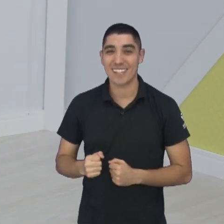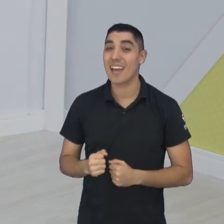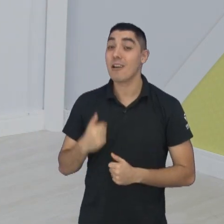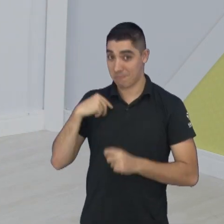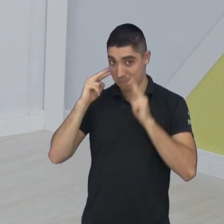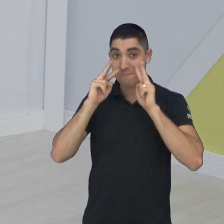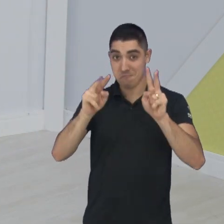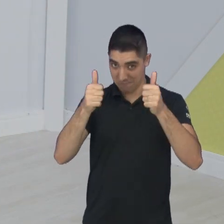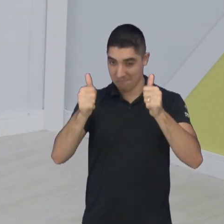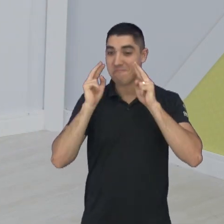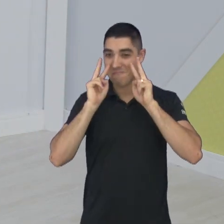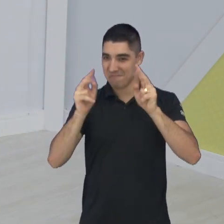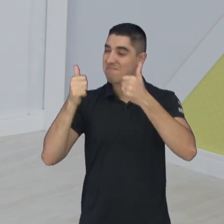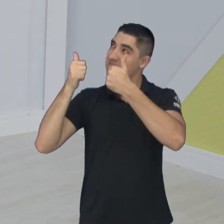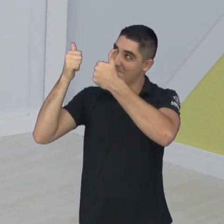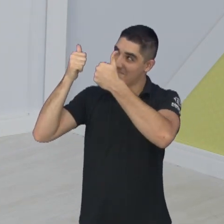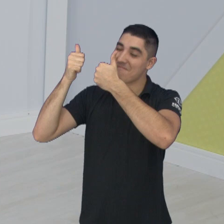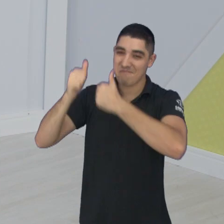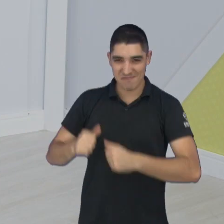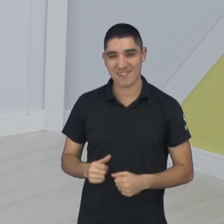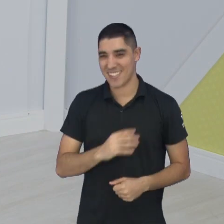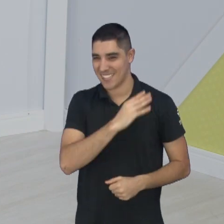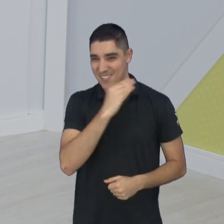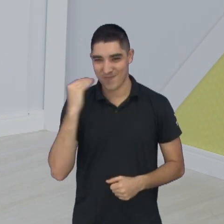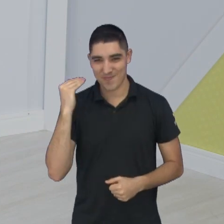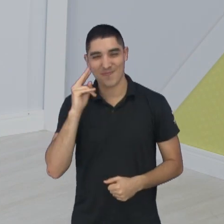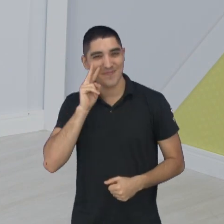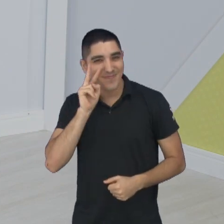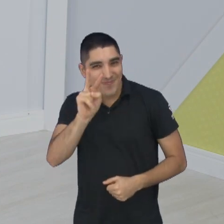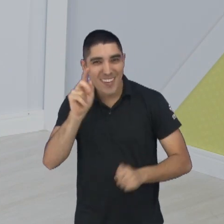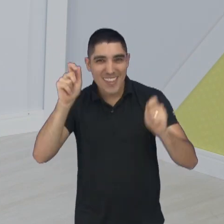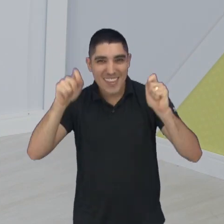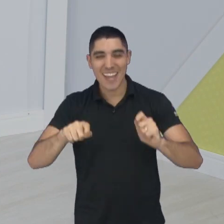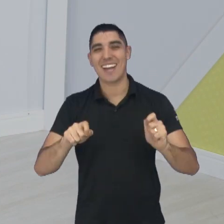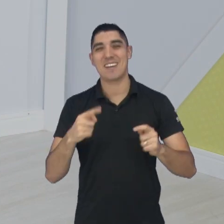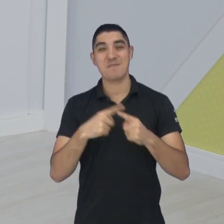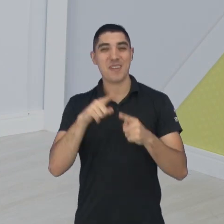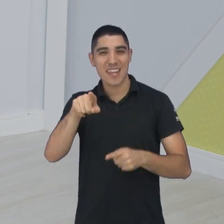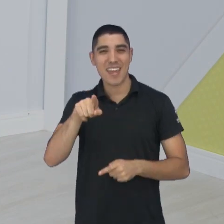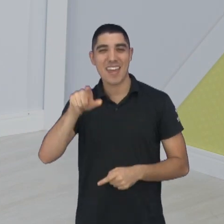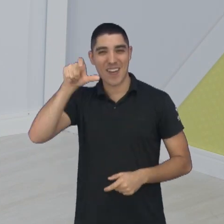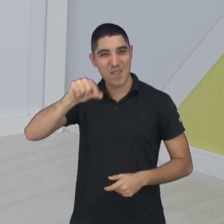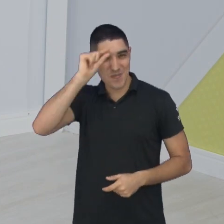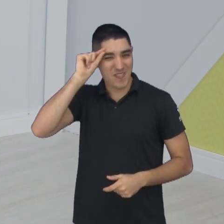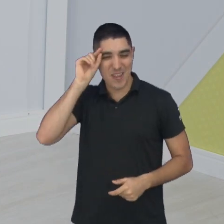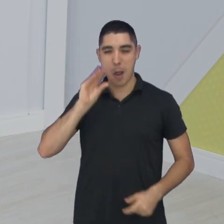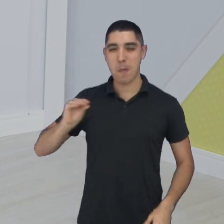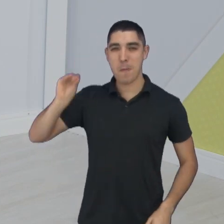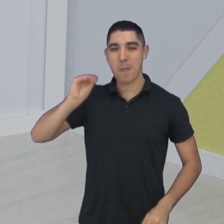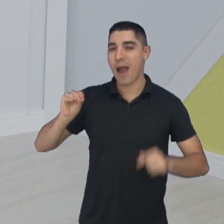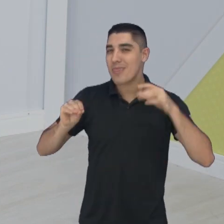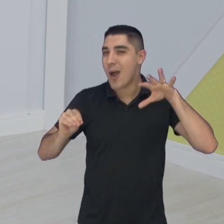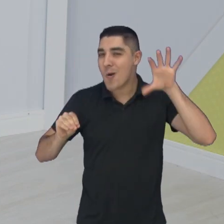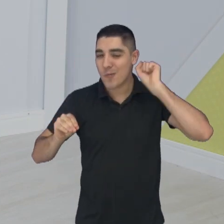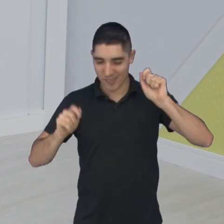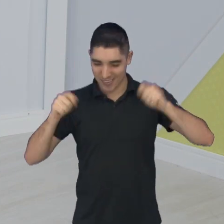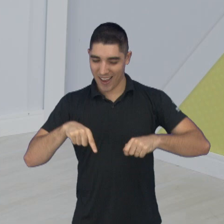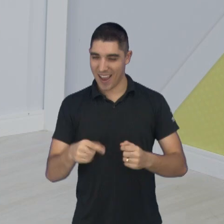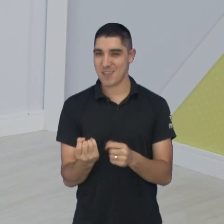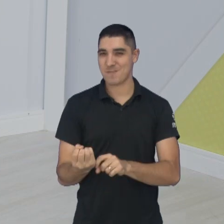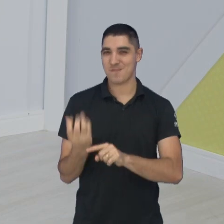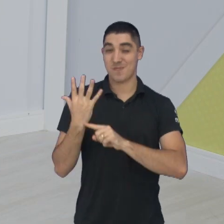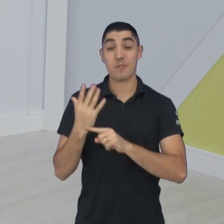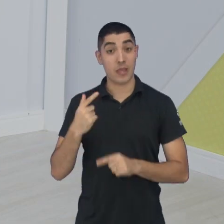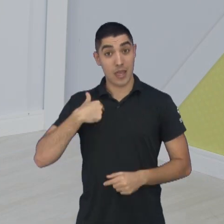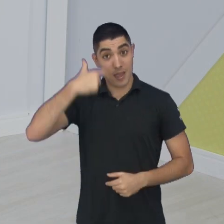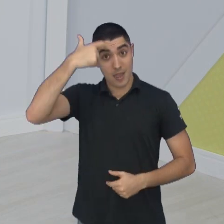aí, Luizão? Tá me ouvindo bem? Eita, Luizão, que beleza. O som do Vieira estalando lá no estúdio de Libras, que beleza. Luizão